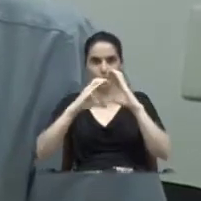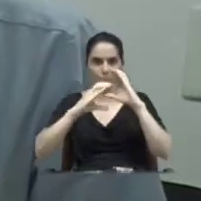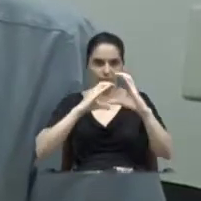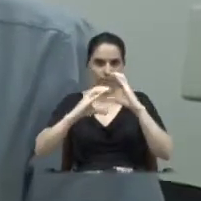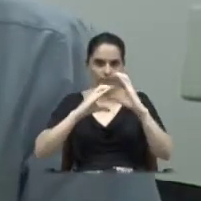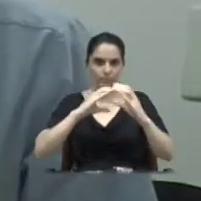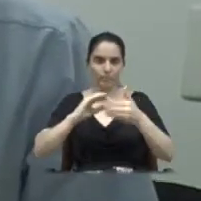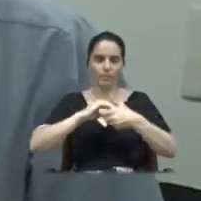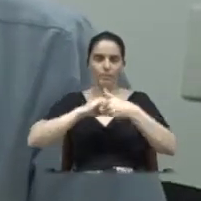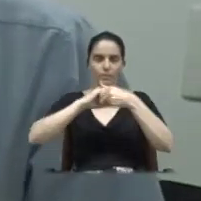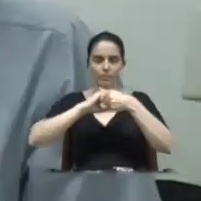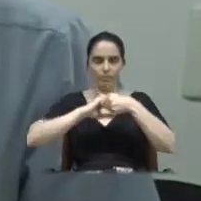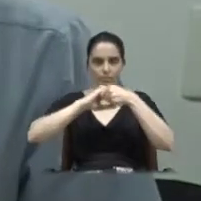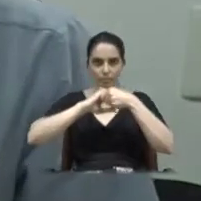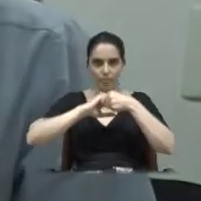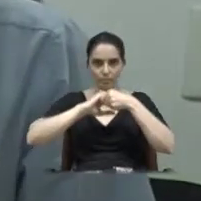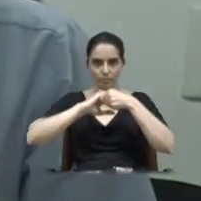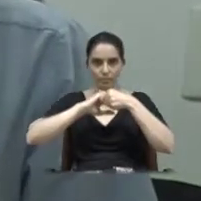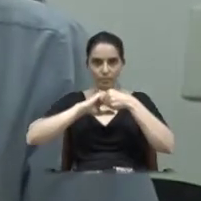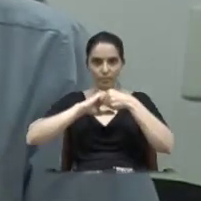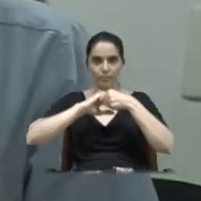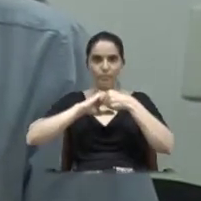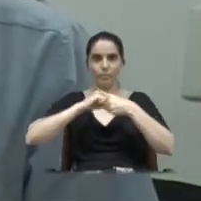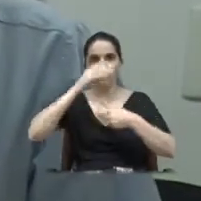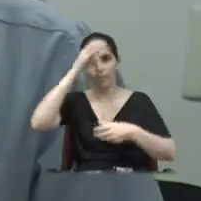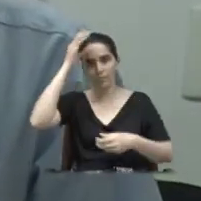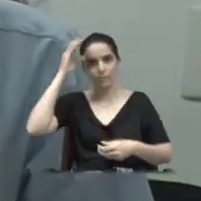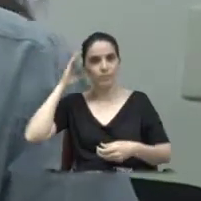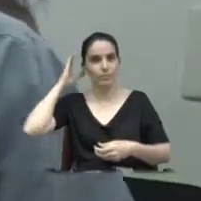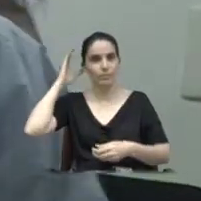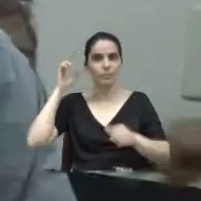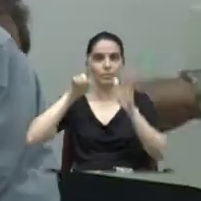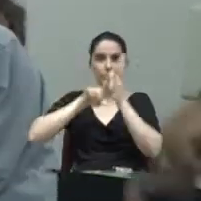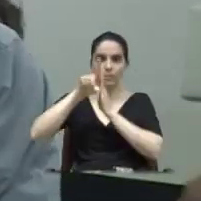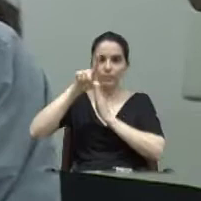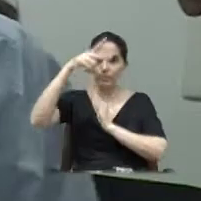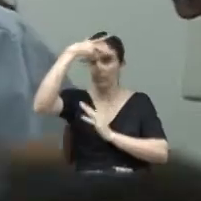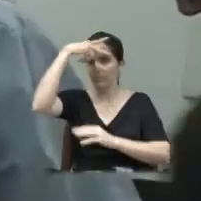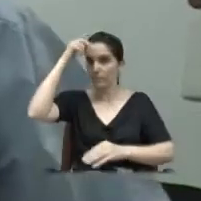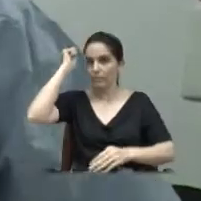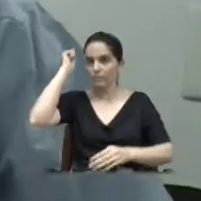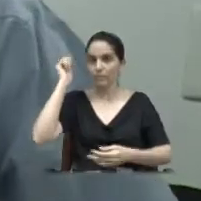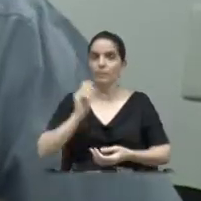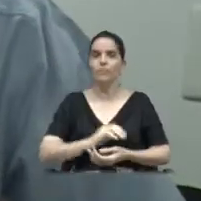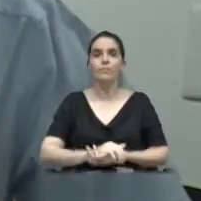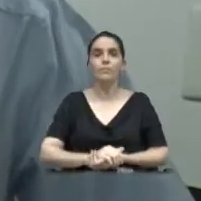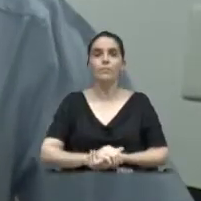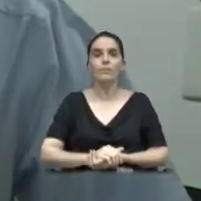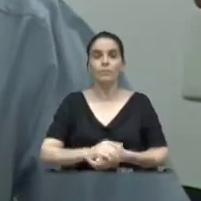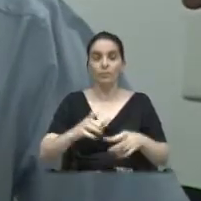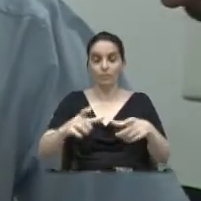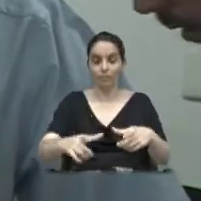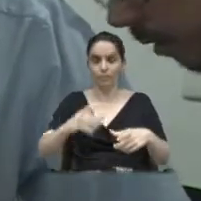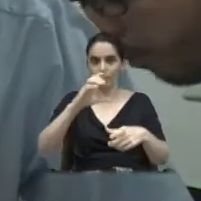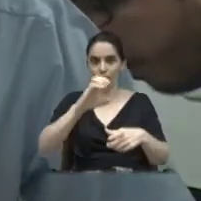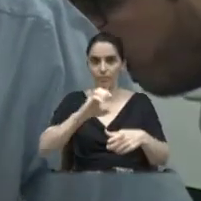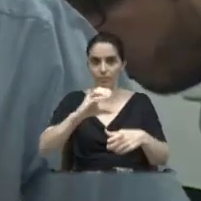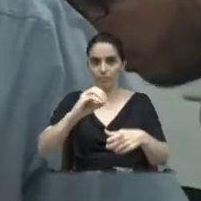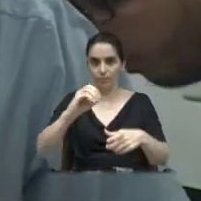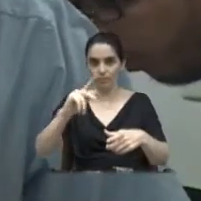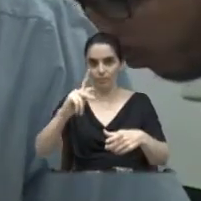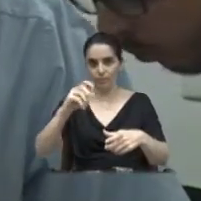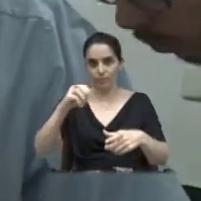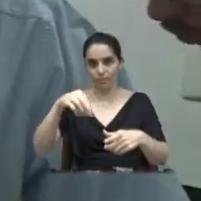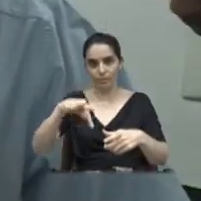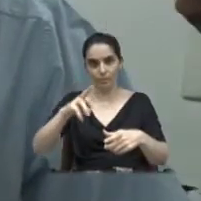Quero parabenizar a Carol pelo requerimento. E esse ecoponto lá, ele é importante até